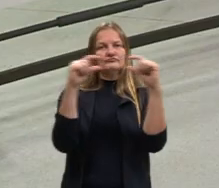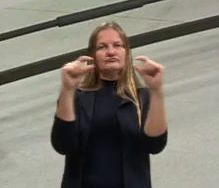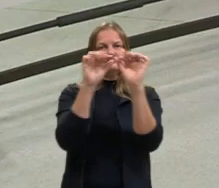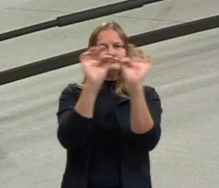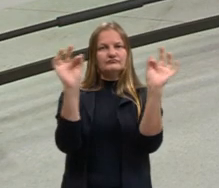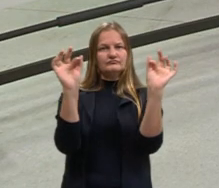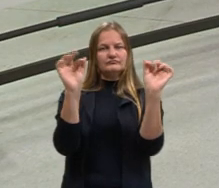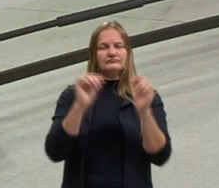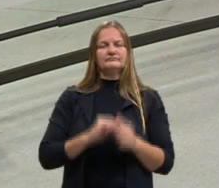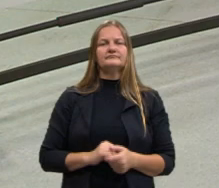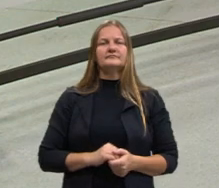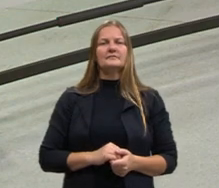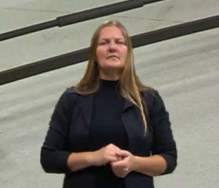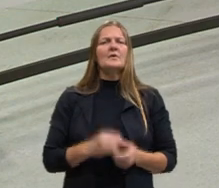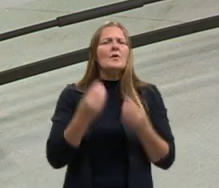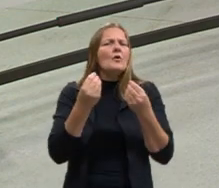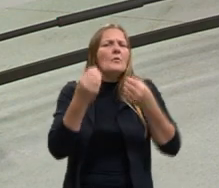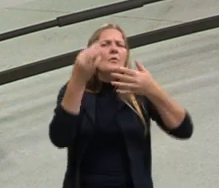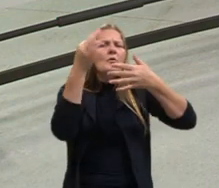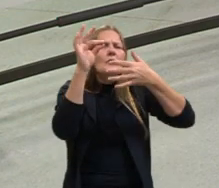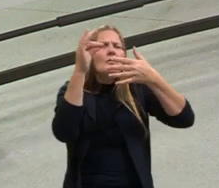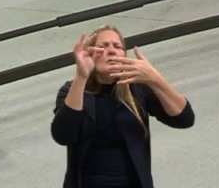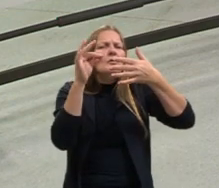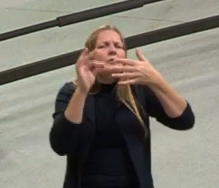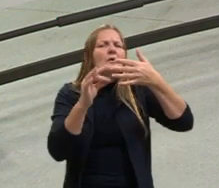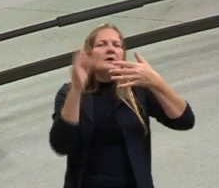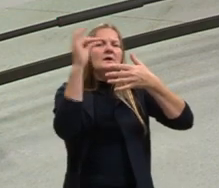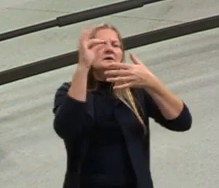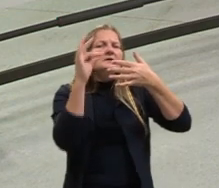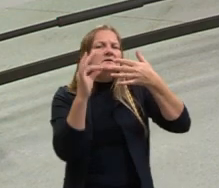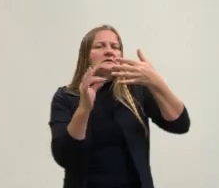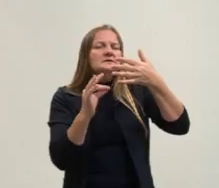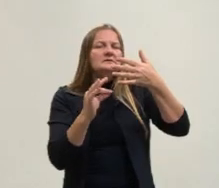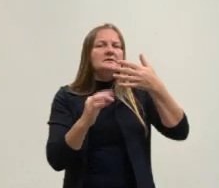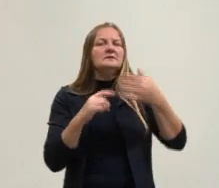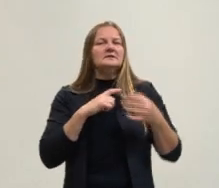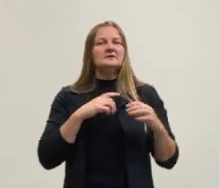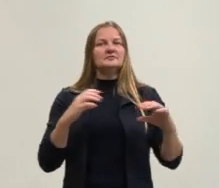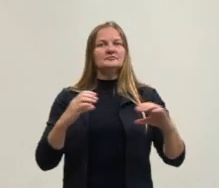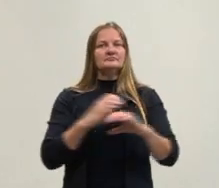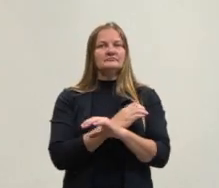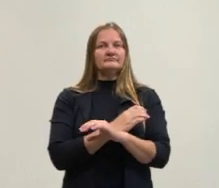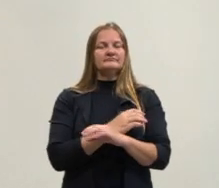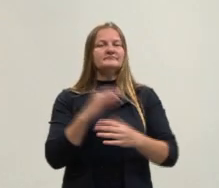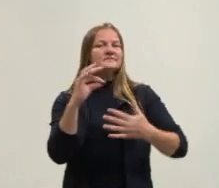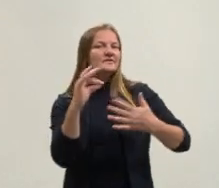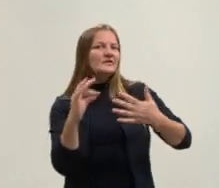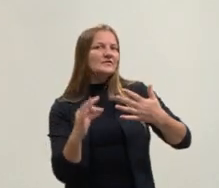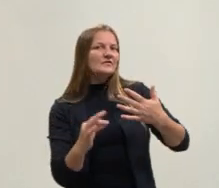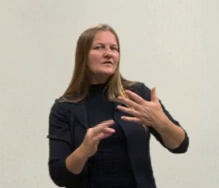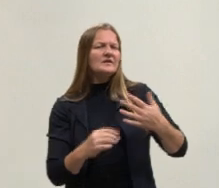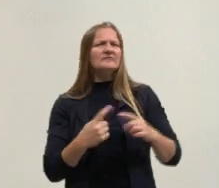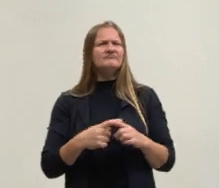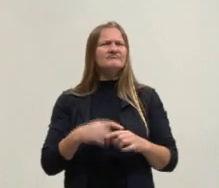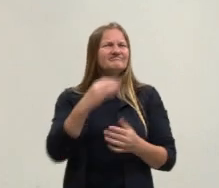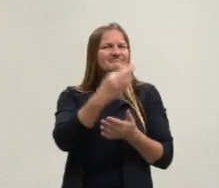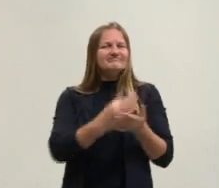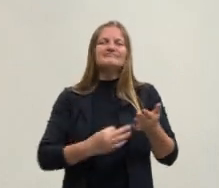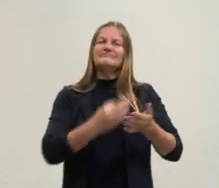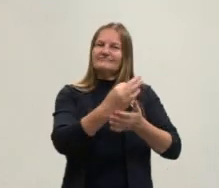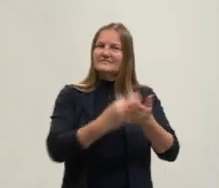retomando né aquele detalhe de que o texto ele funciona na totalidade a gente pensa no texto não